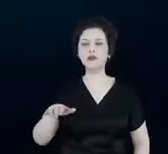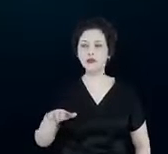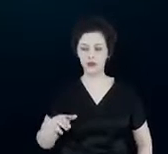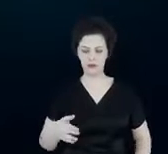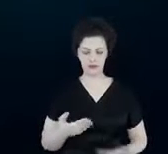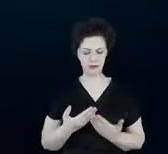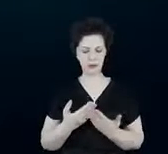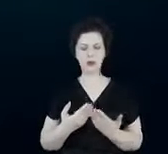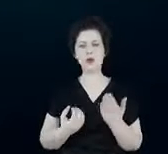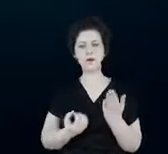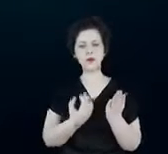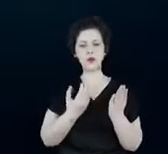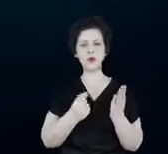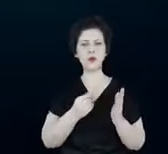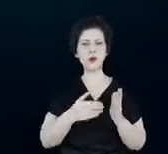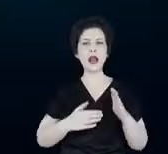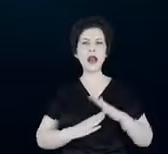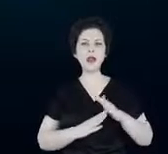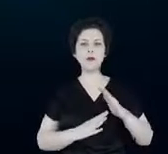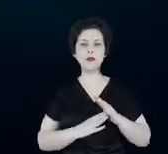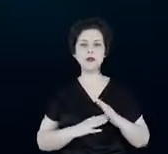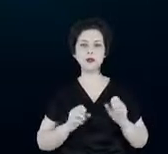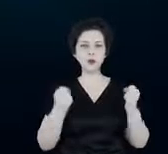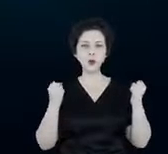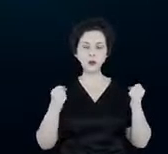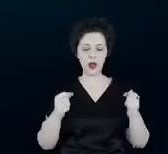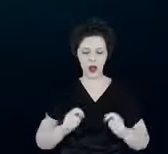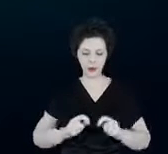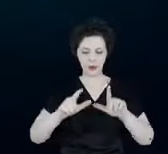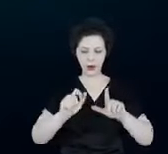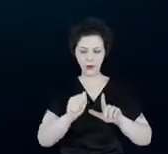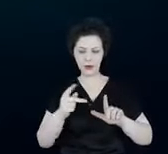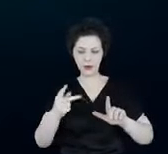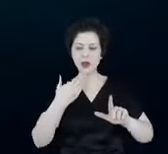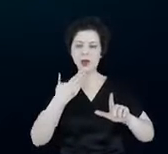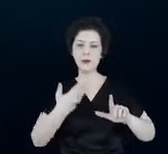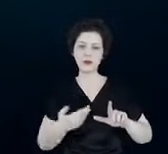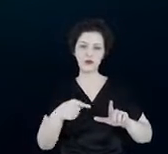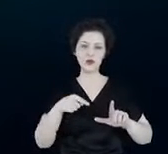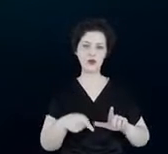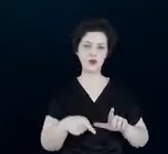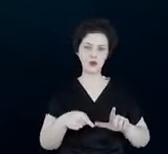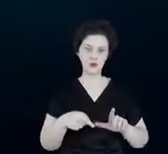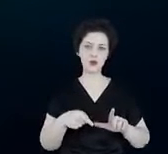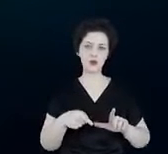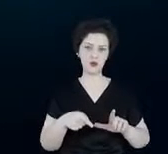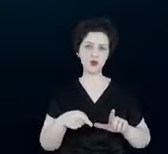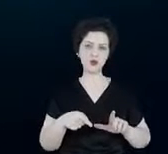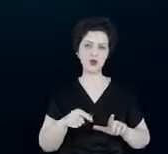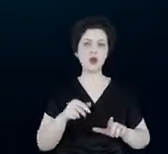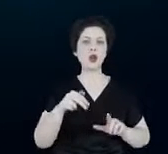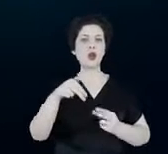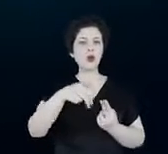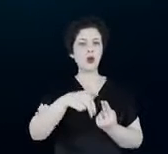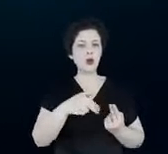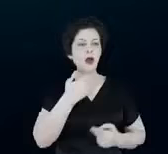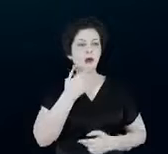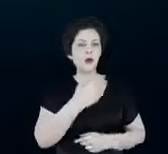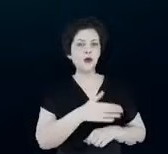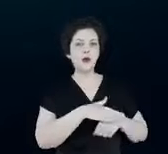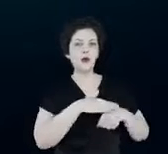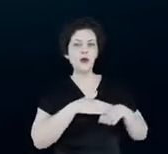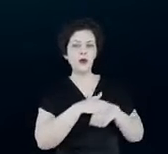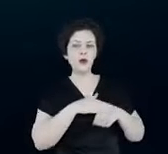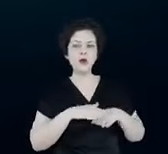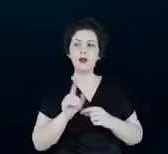acabou ela tava com o limite estourado ela abre o aplicativo pediu no do nubank pediu para falar